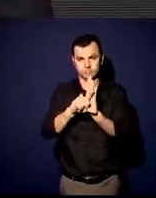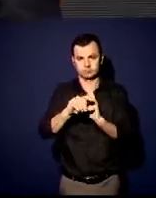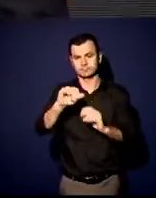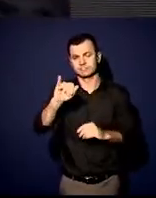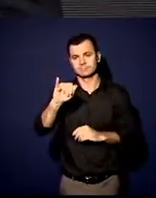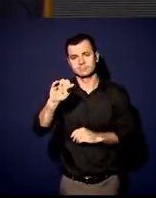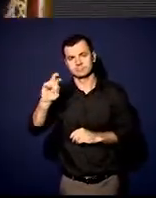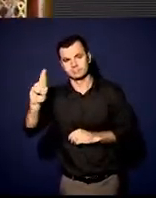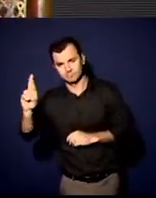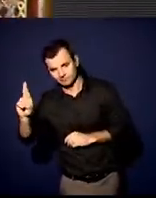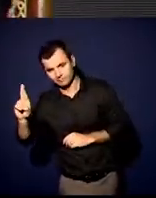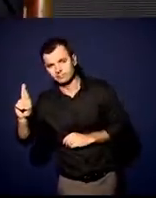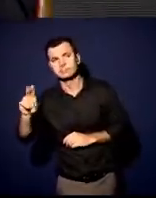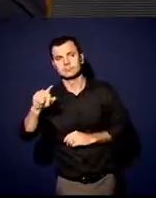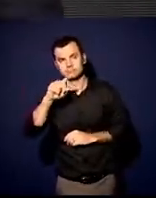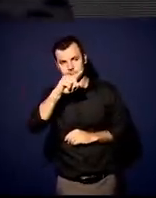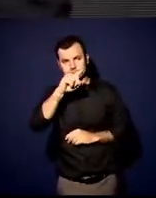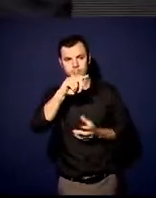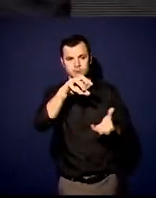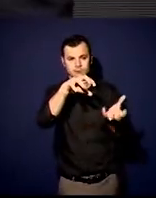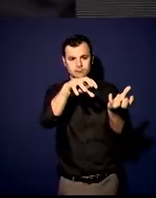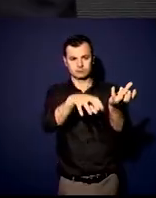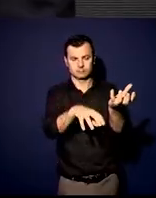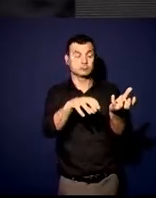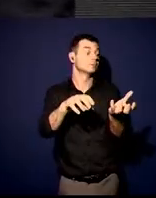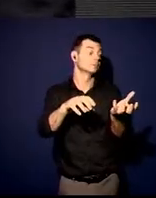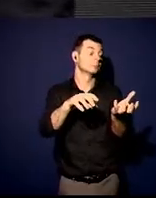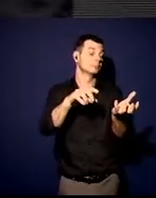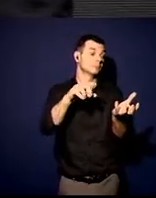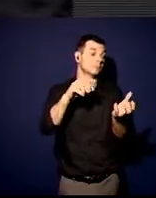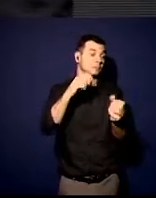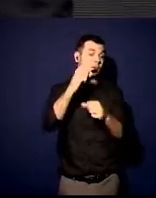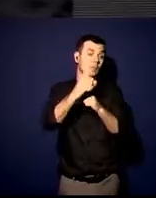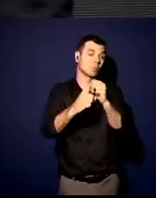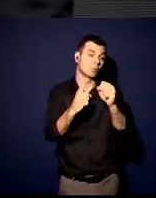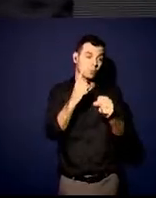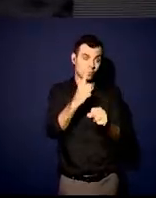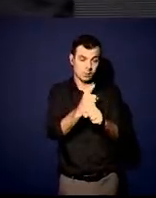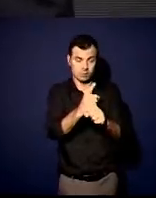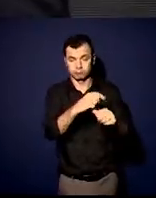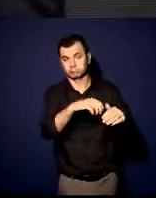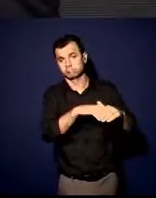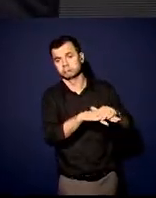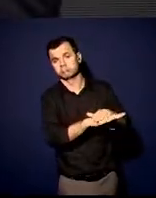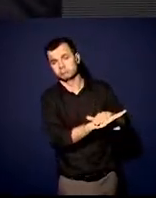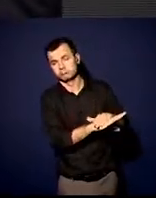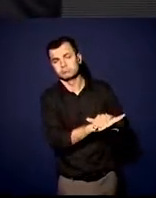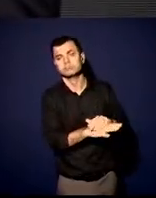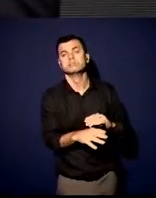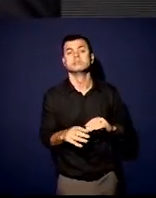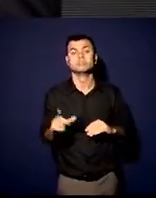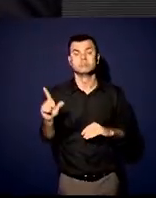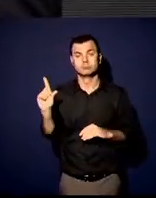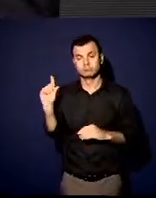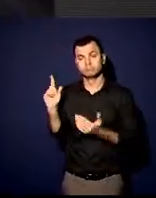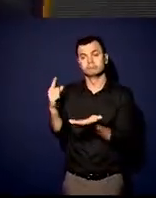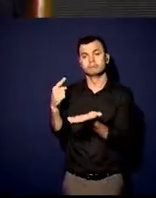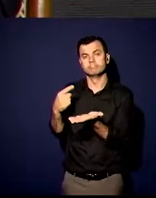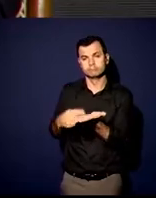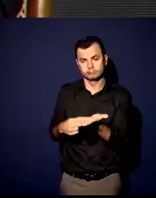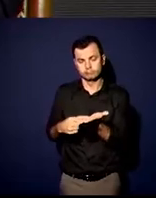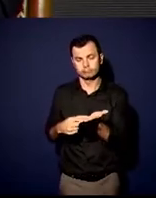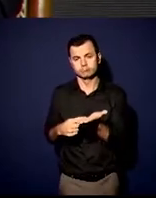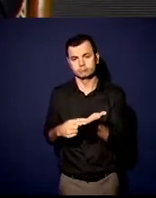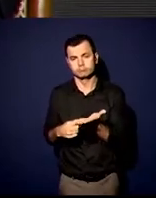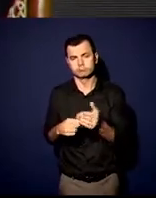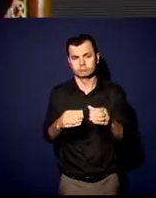dos dividendos tá lá no Senado mais de um ano parado e nós temos um acordo com o